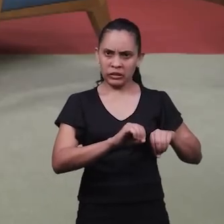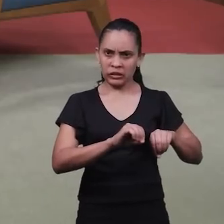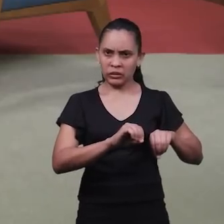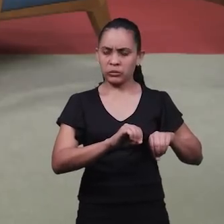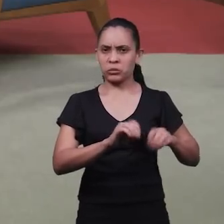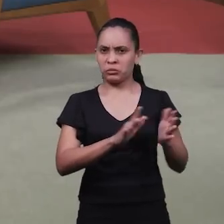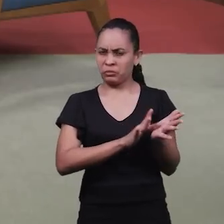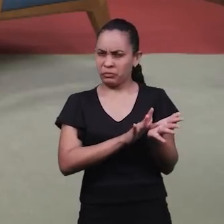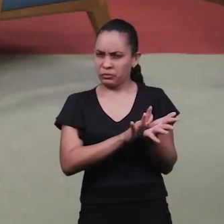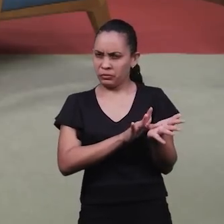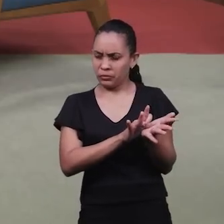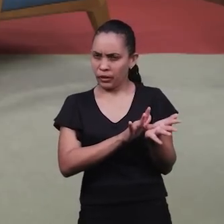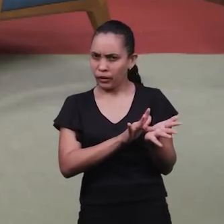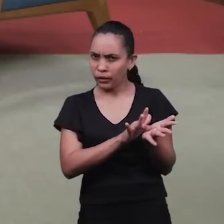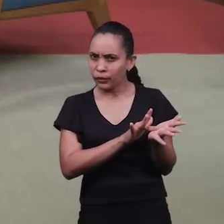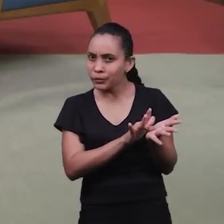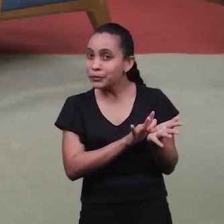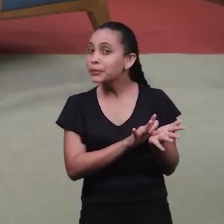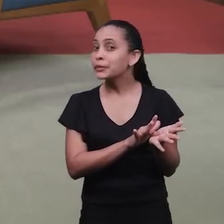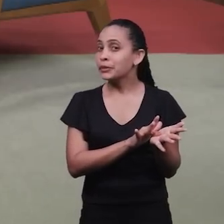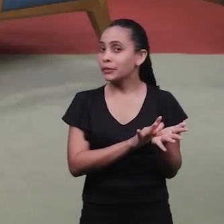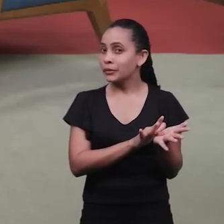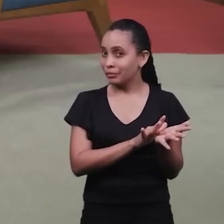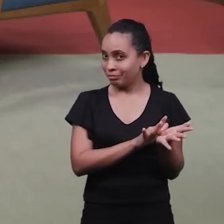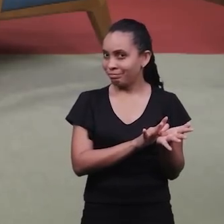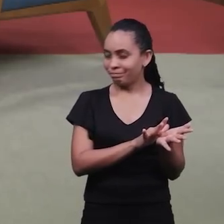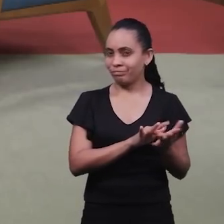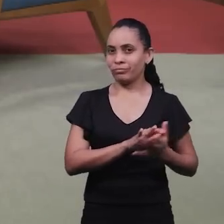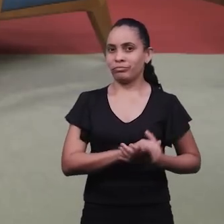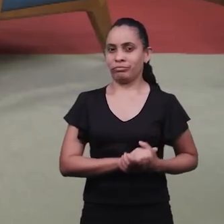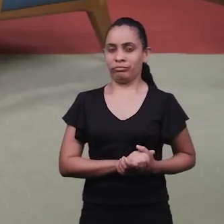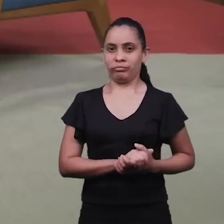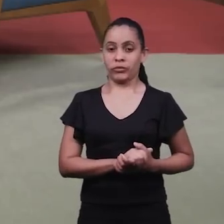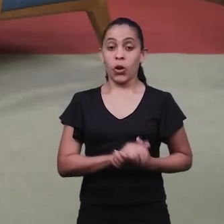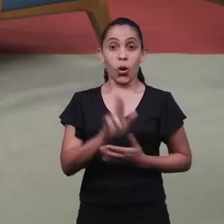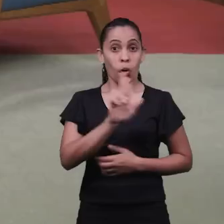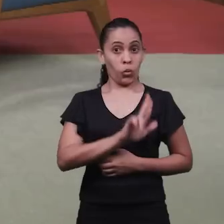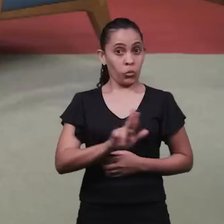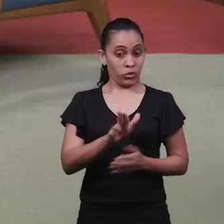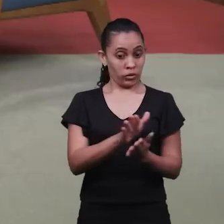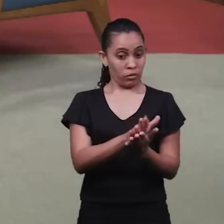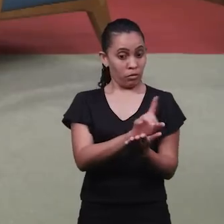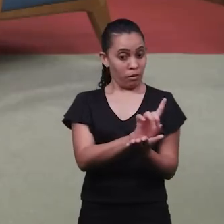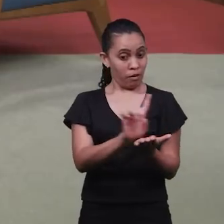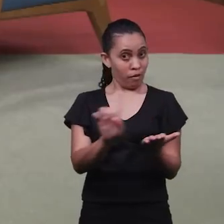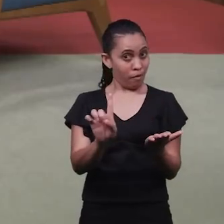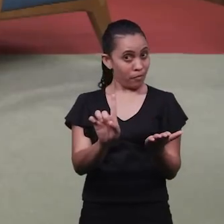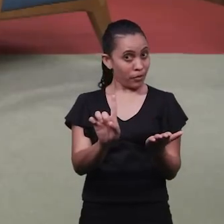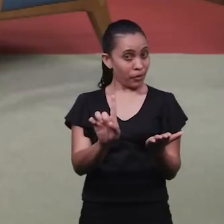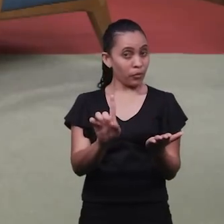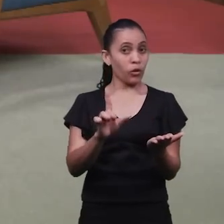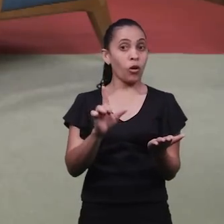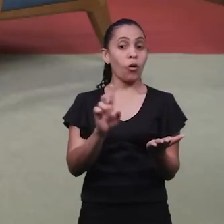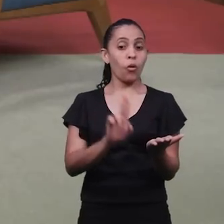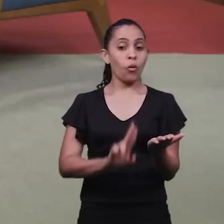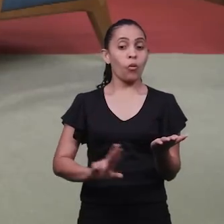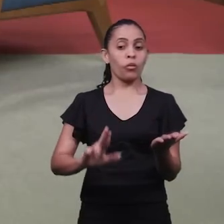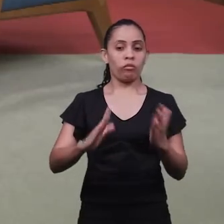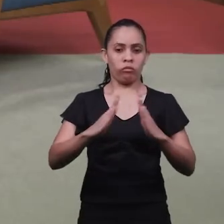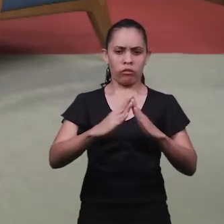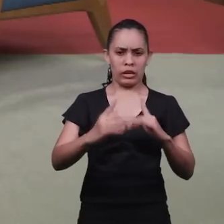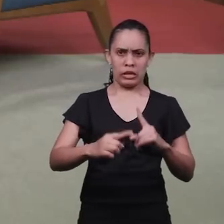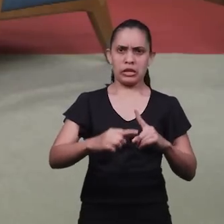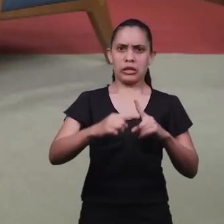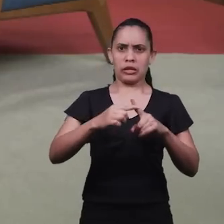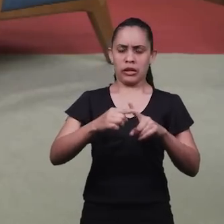ou usando a expressão aqui, os falsificadores usam Bíblia, usam